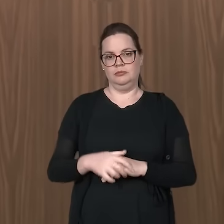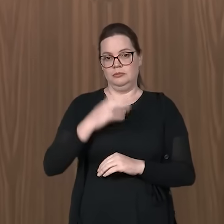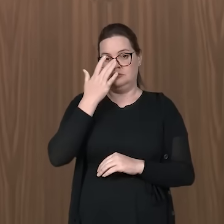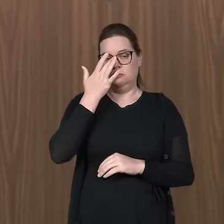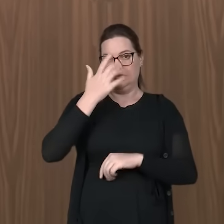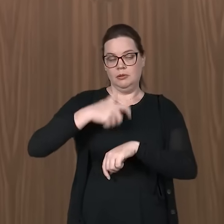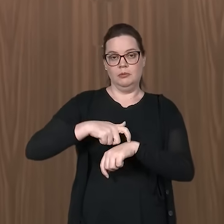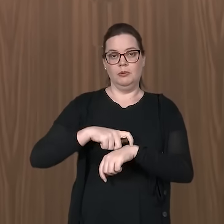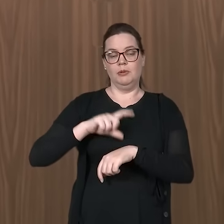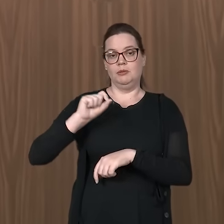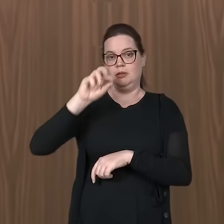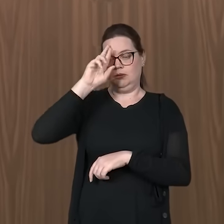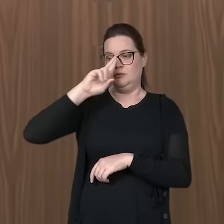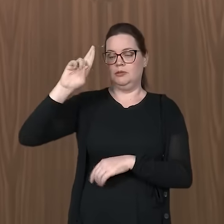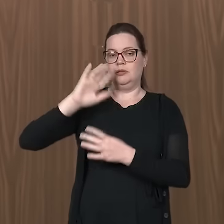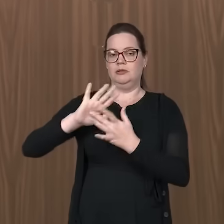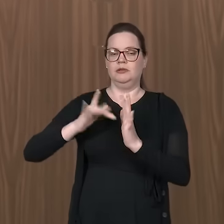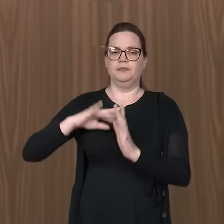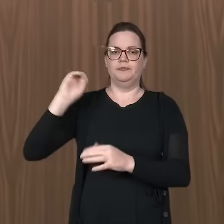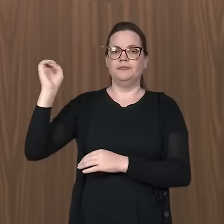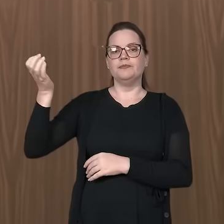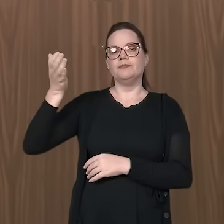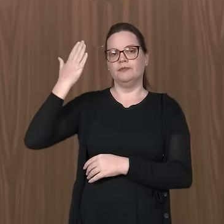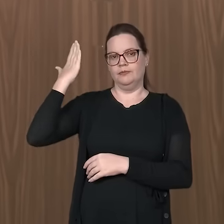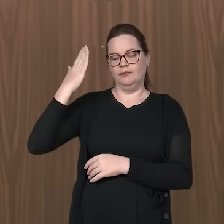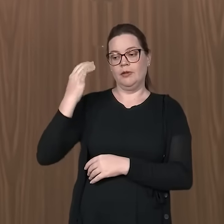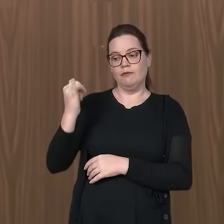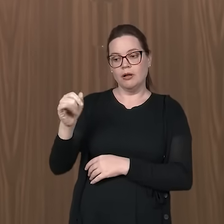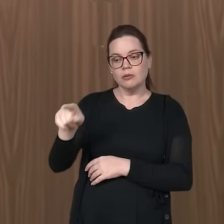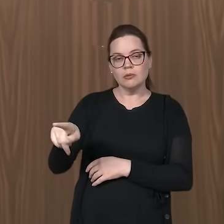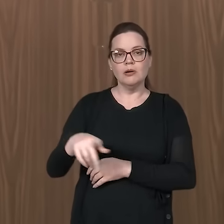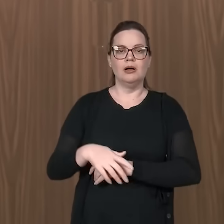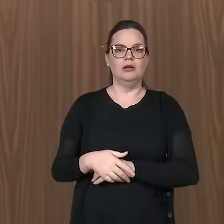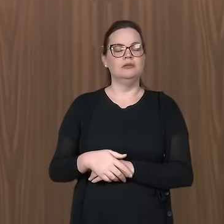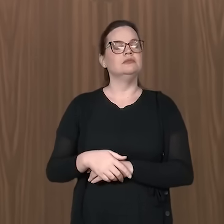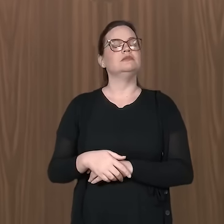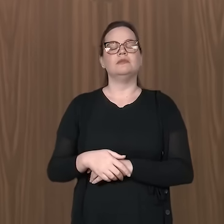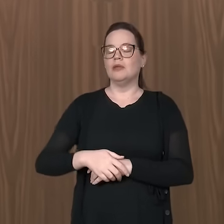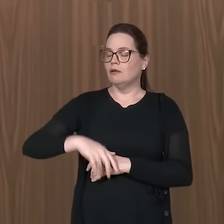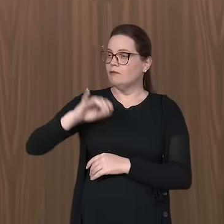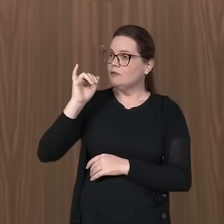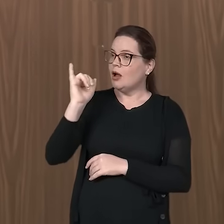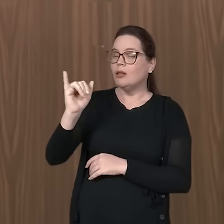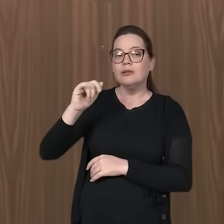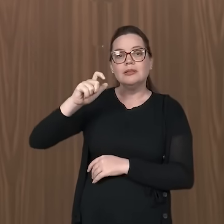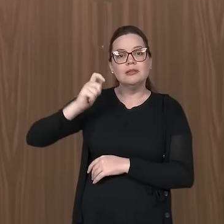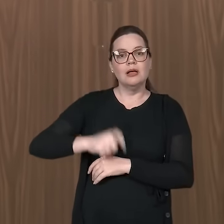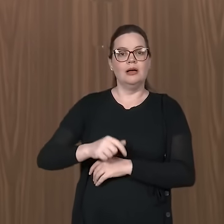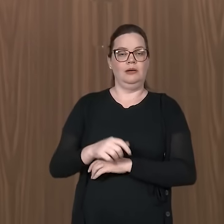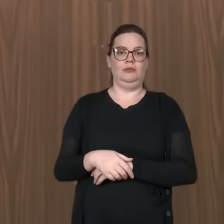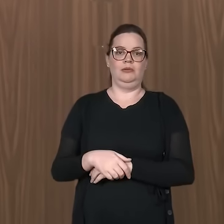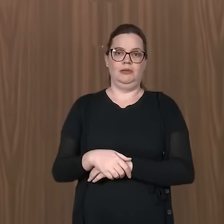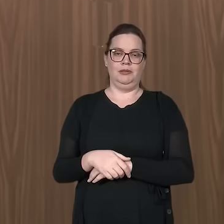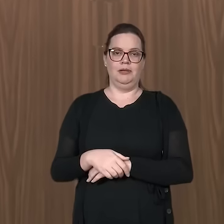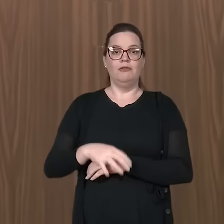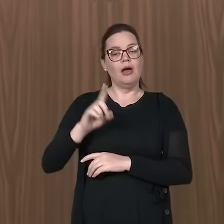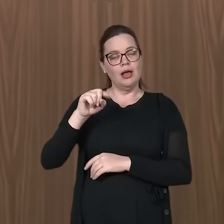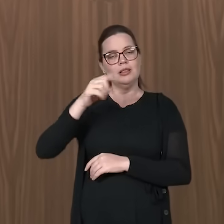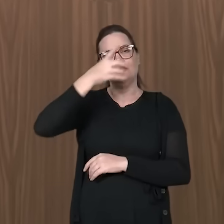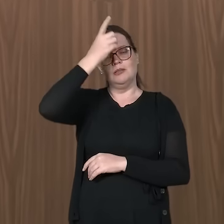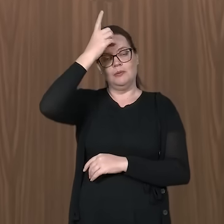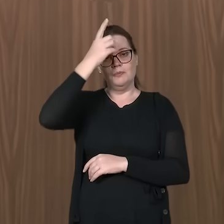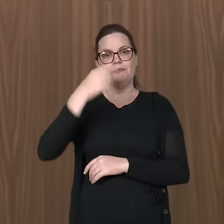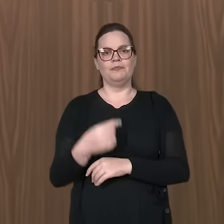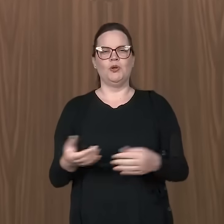Jesus deu a ela uma revelação, um dom do Espírito Santo. Hoje, nas nossas igrejas,